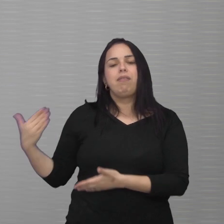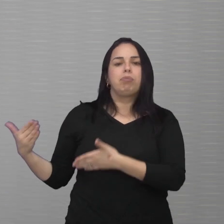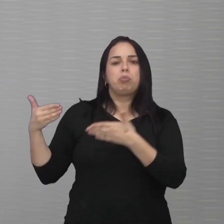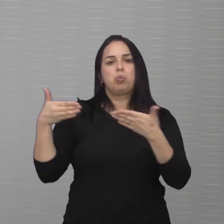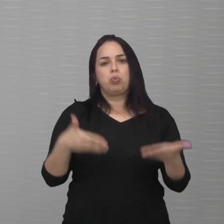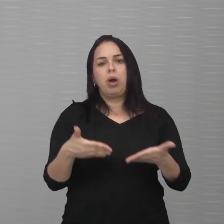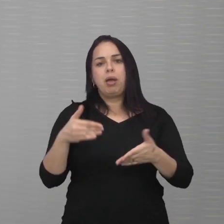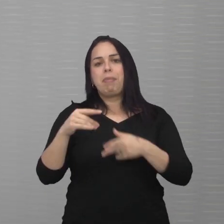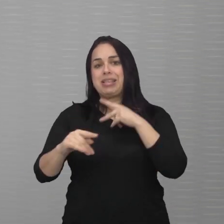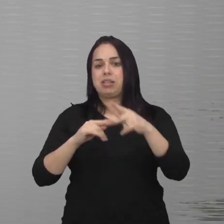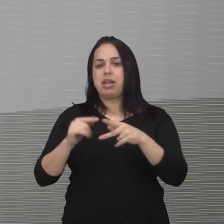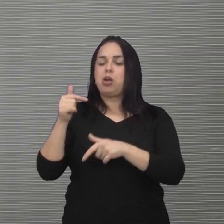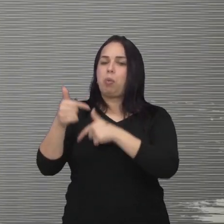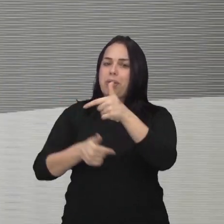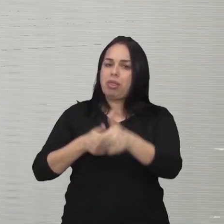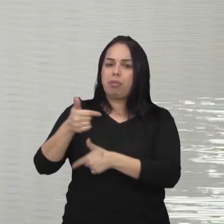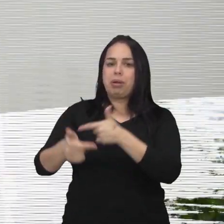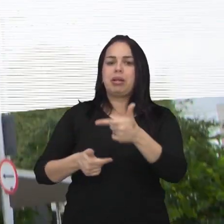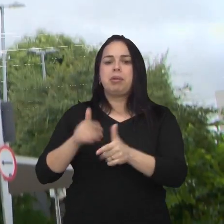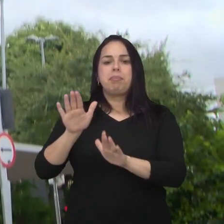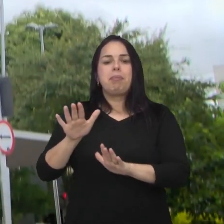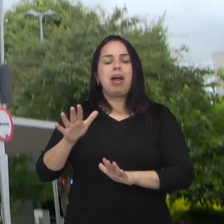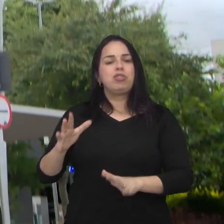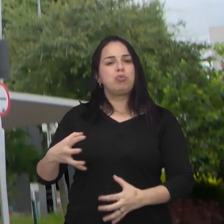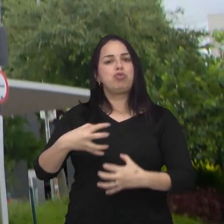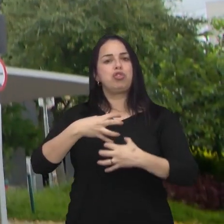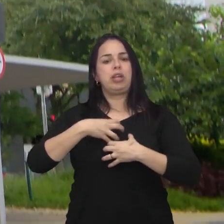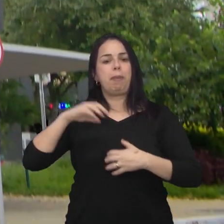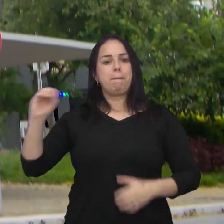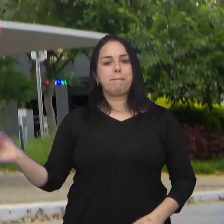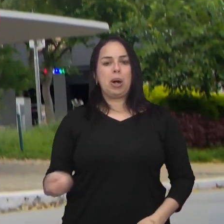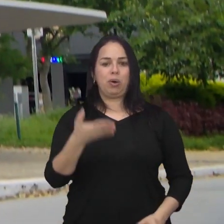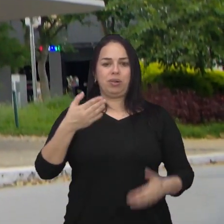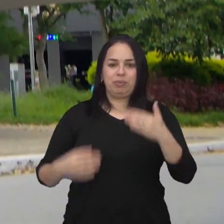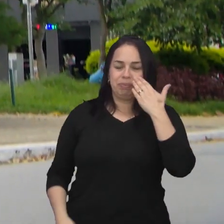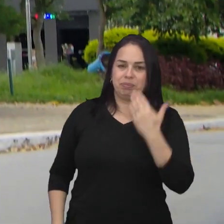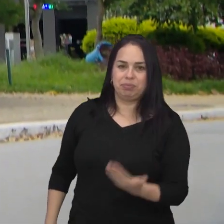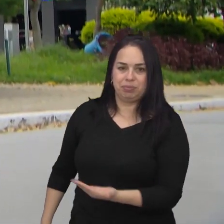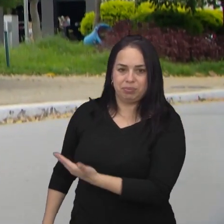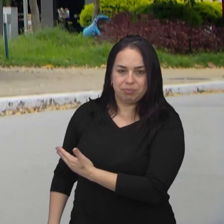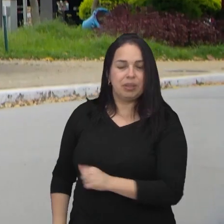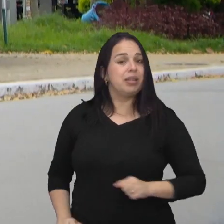trabalhar em São José e que para cá trouxeram a linguagem modernista,